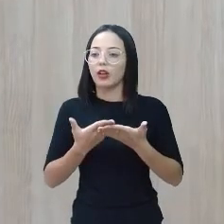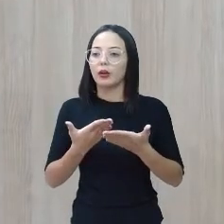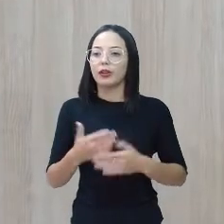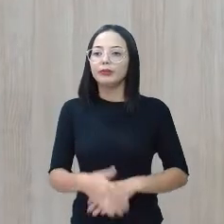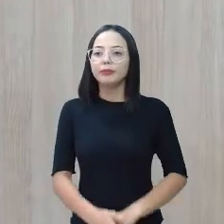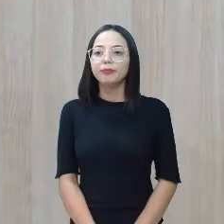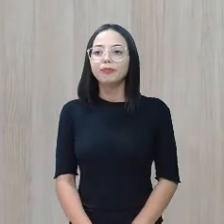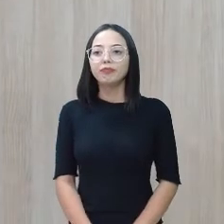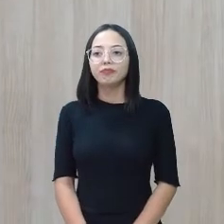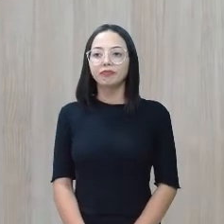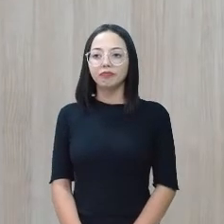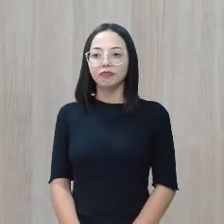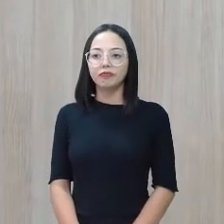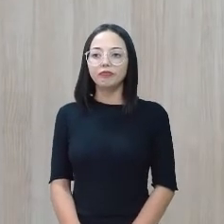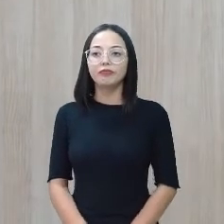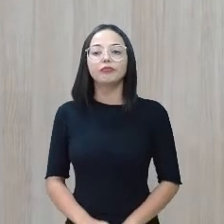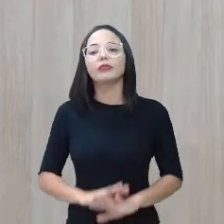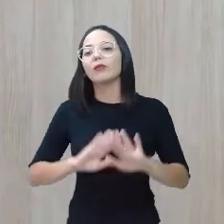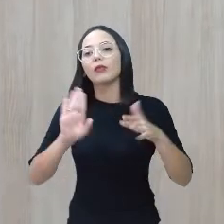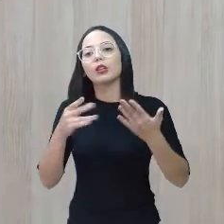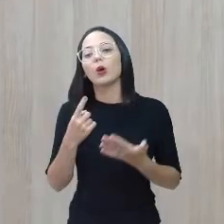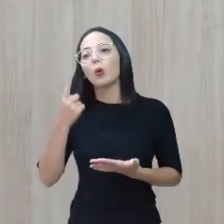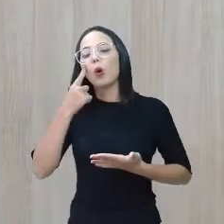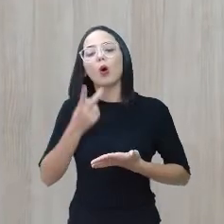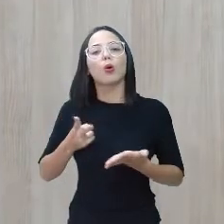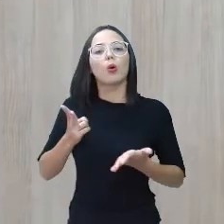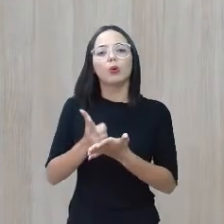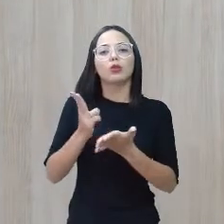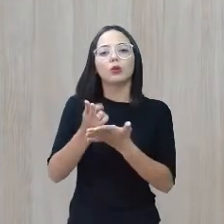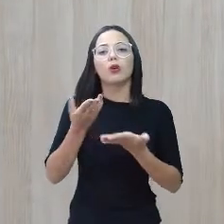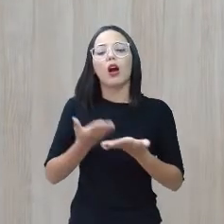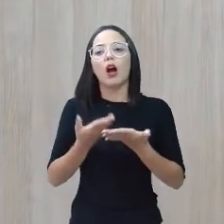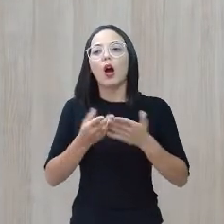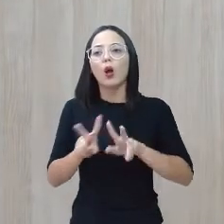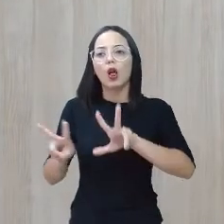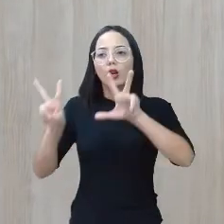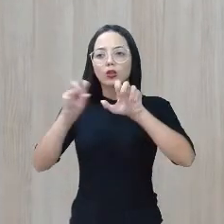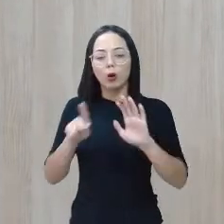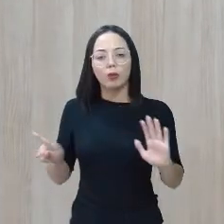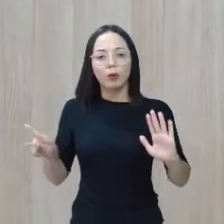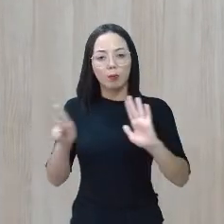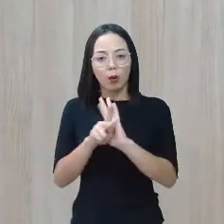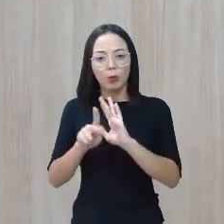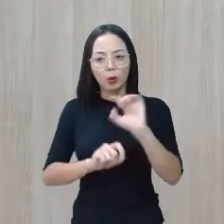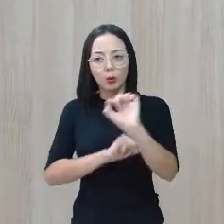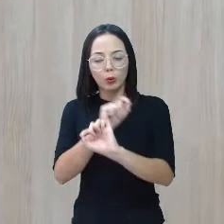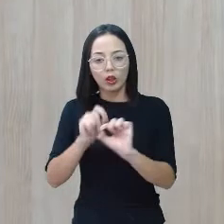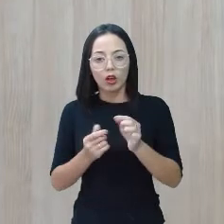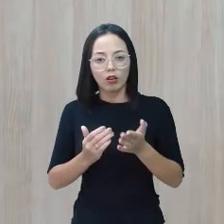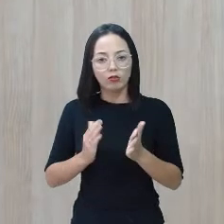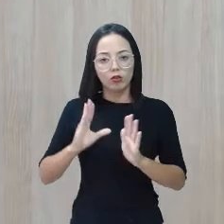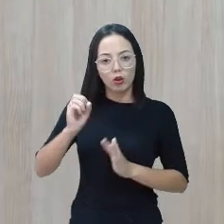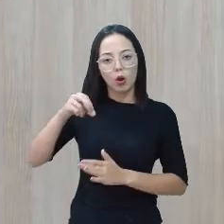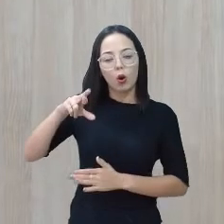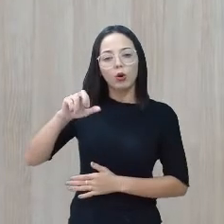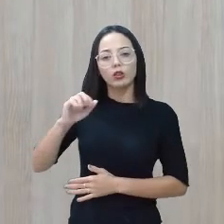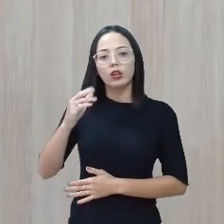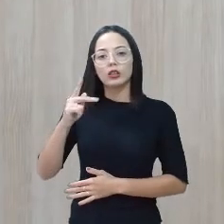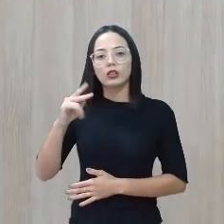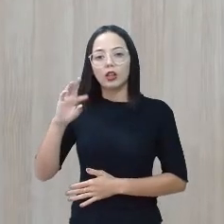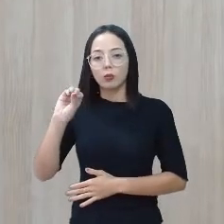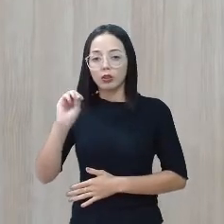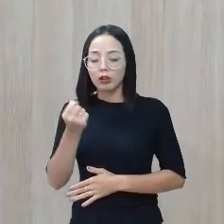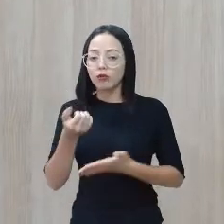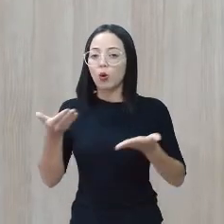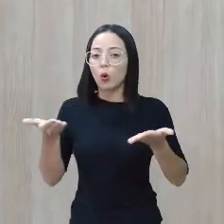aulas. Vamos continuar a nossa aula sobre os métodos contraceptivos que iniciamos na aula anterior. Hoje nós